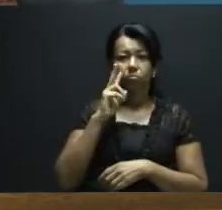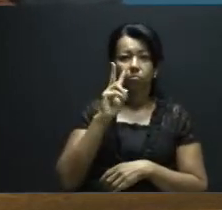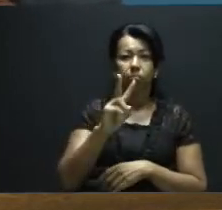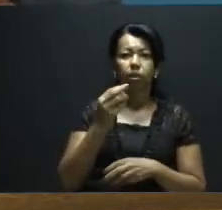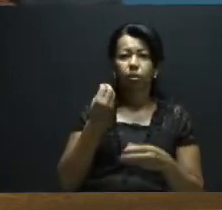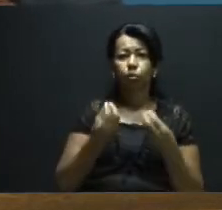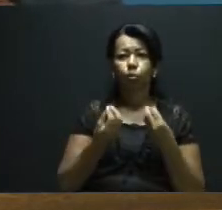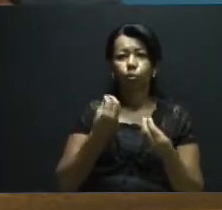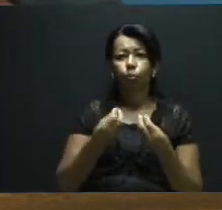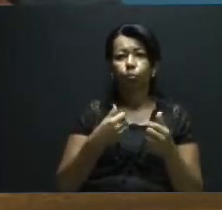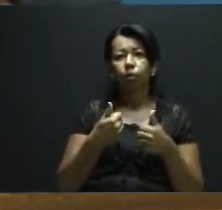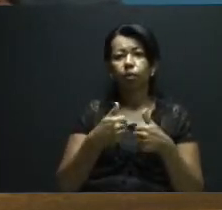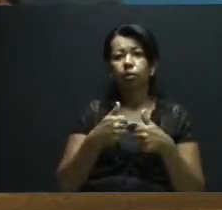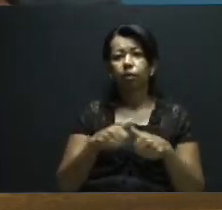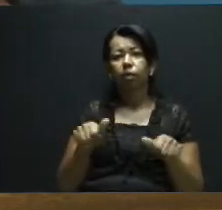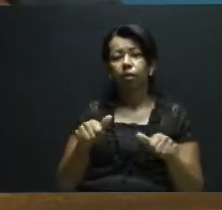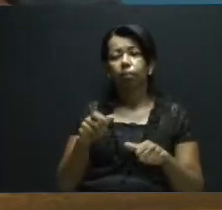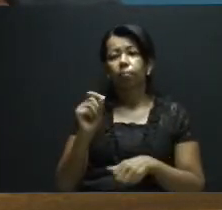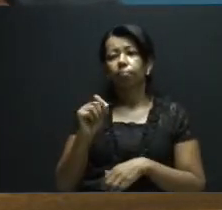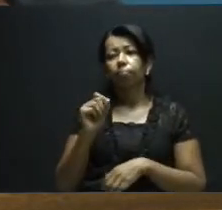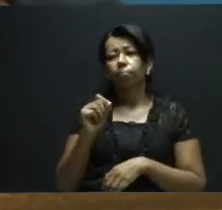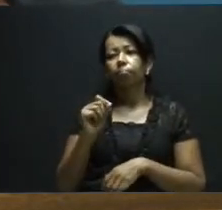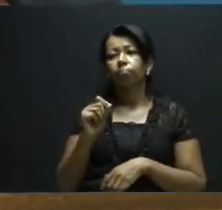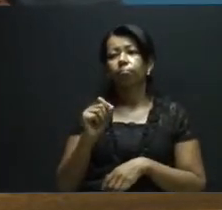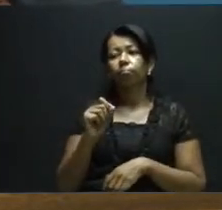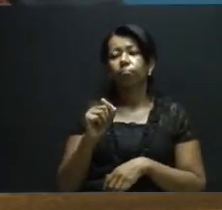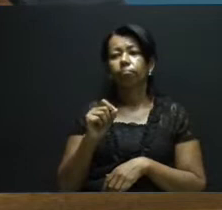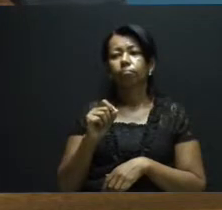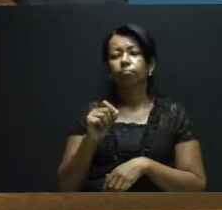como está a situação educacional